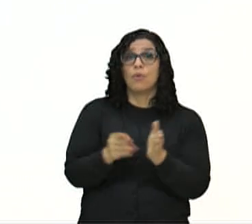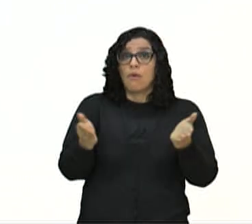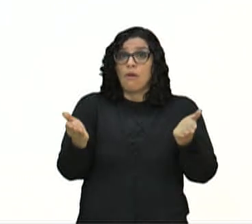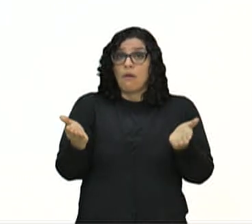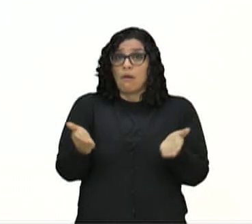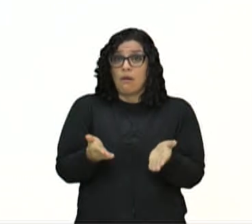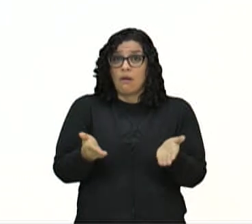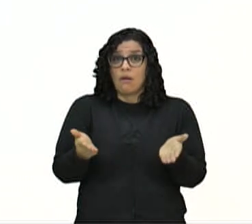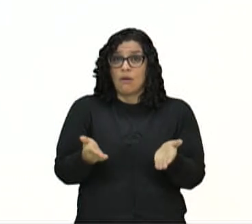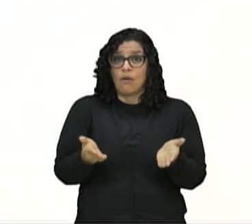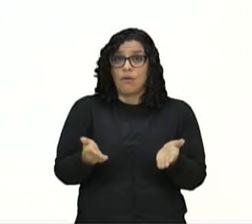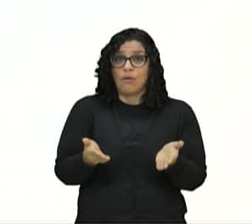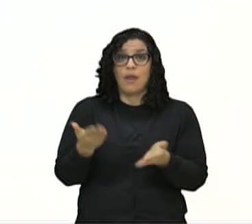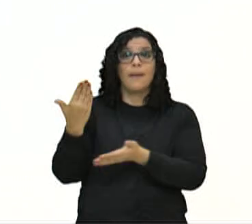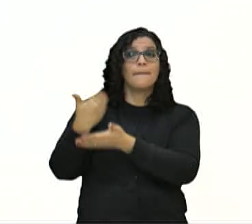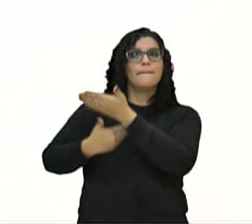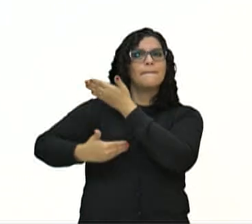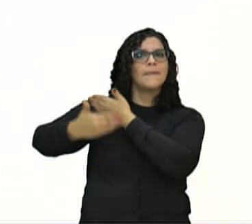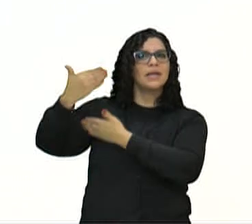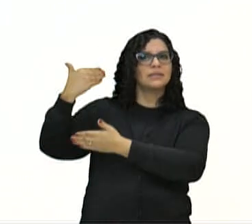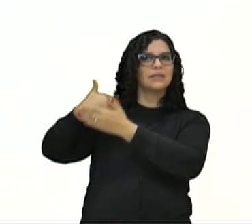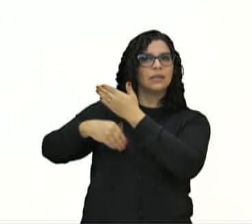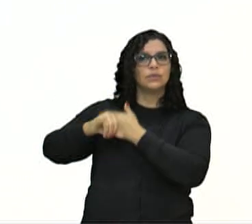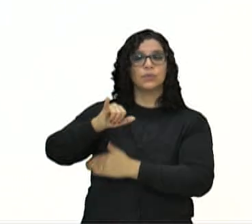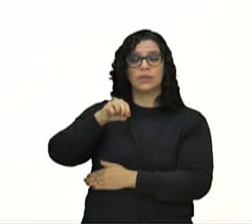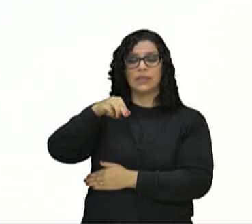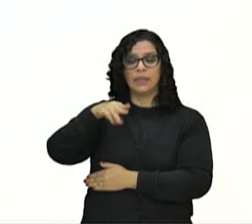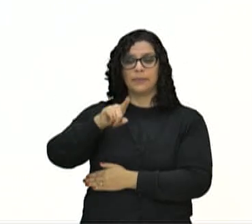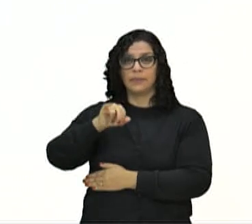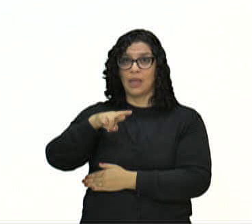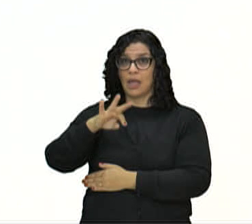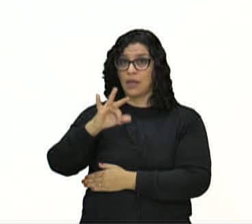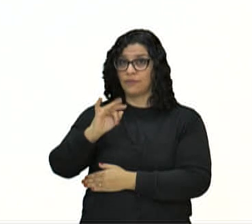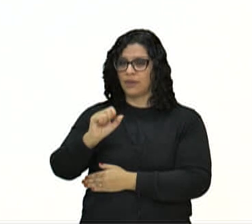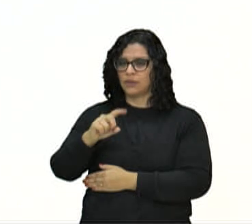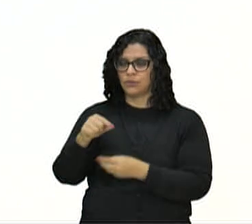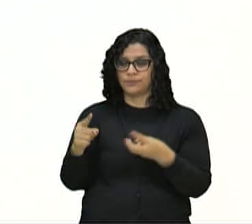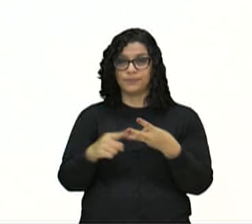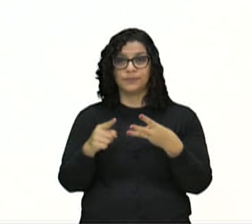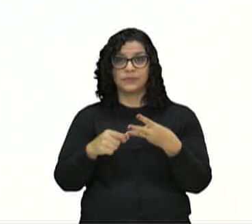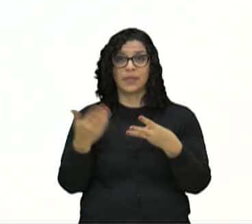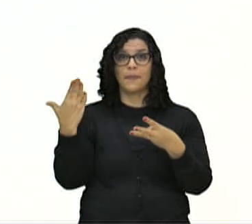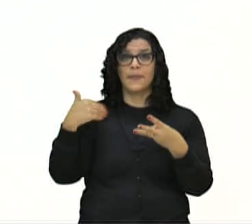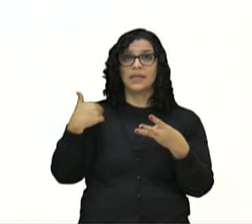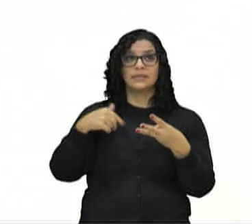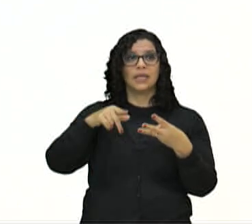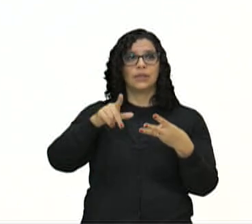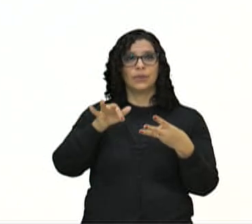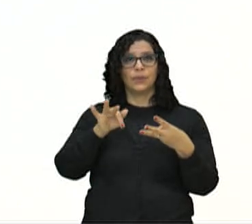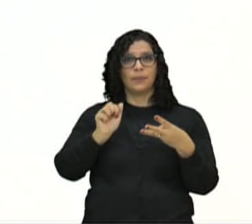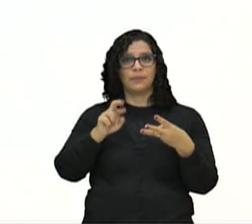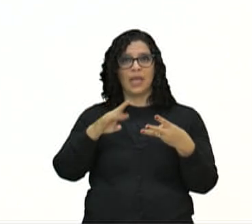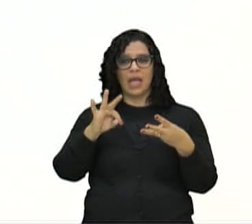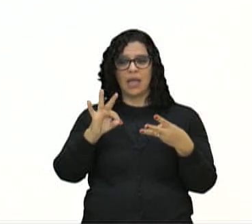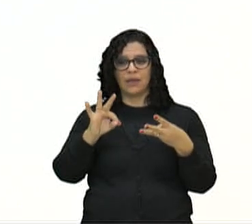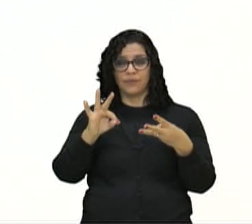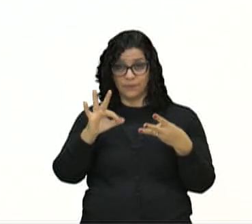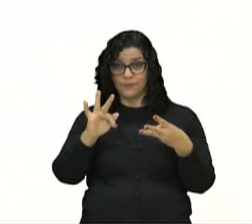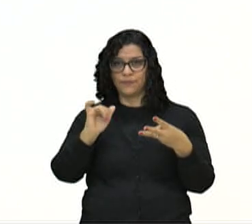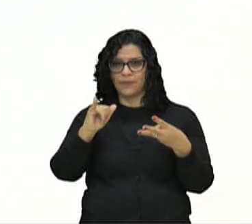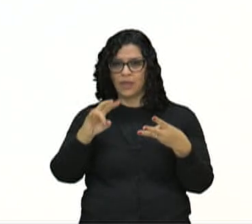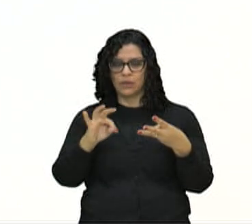presente, pretérito imperfeito, pretérito perfeito, pretérito mais que